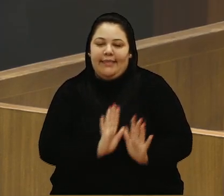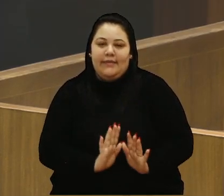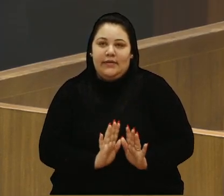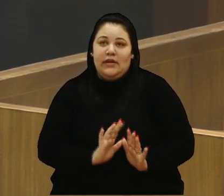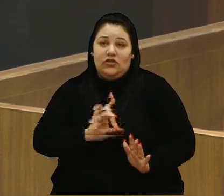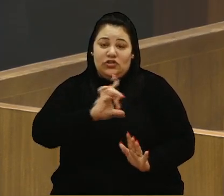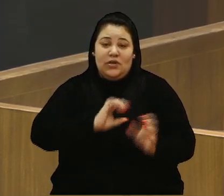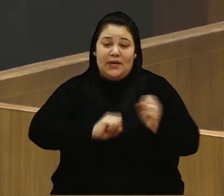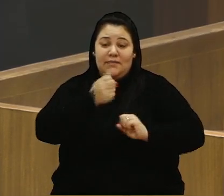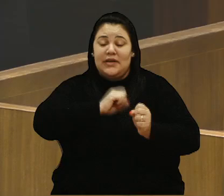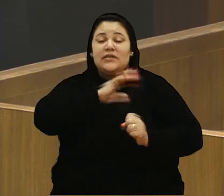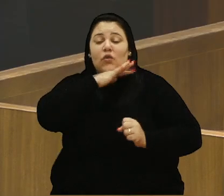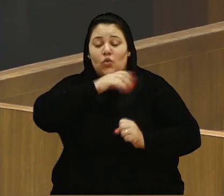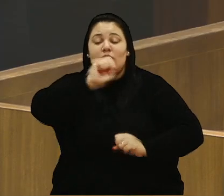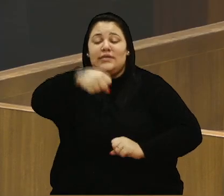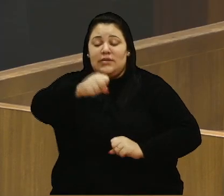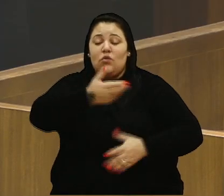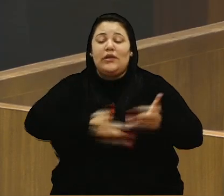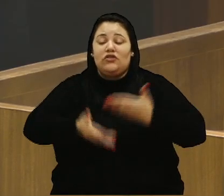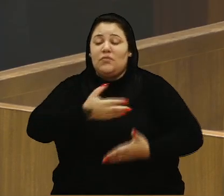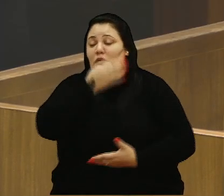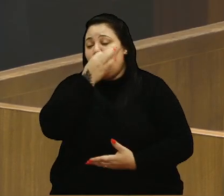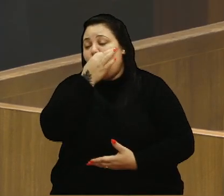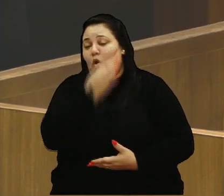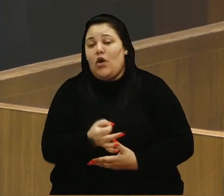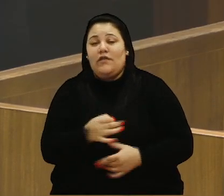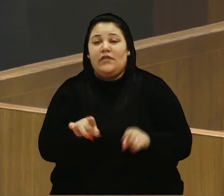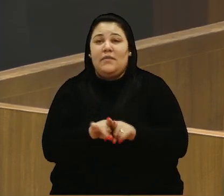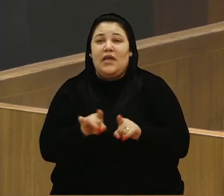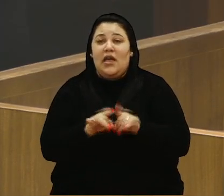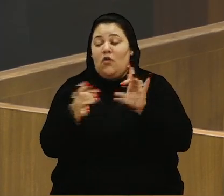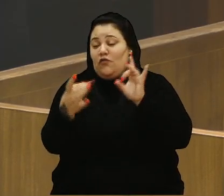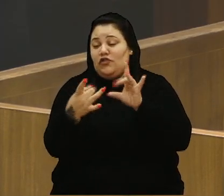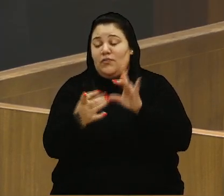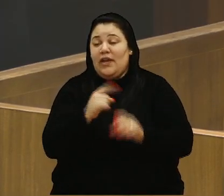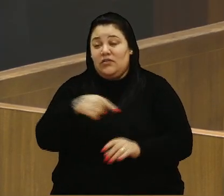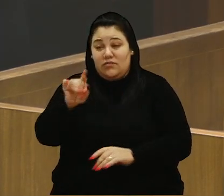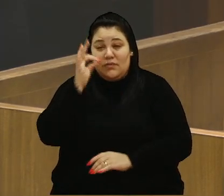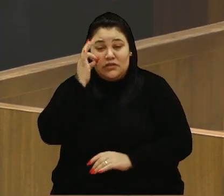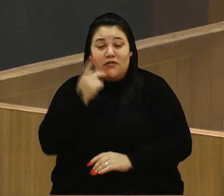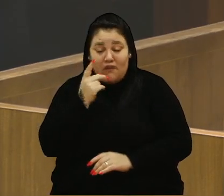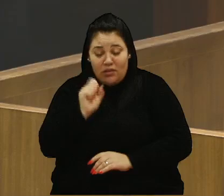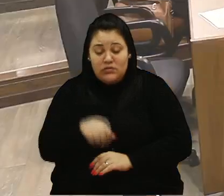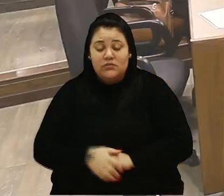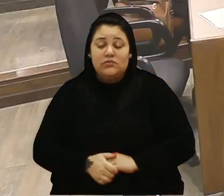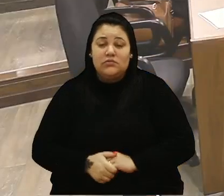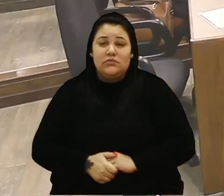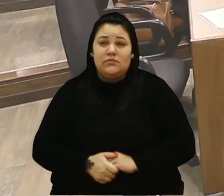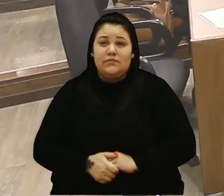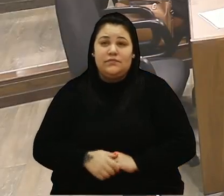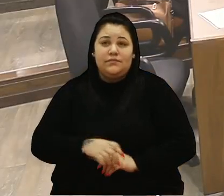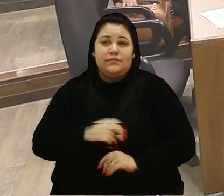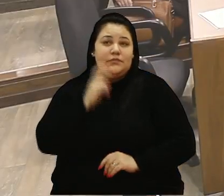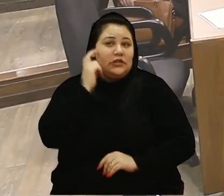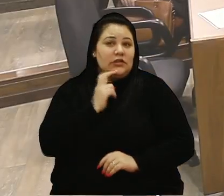péssima, ruim, um atendimento péssimo, né? Um feedback quando a gente vai até lá. Sua parte, vereador Daniel. Vereador